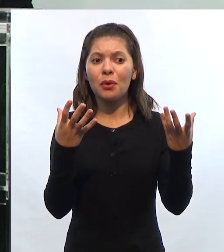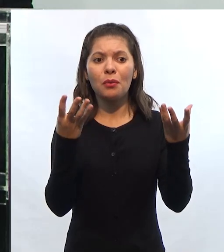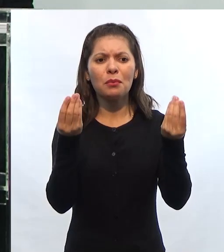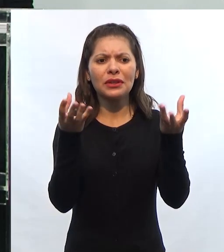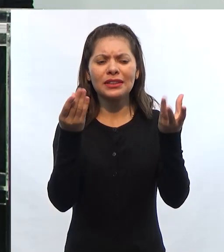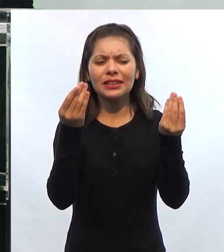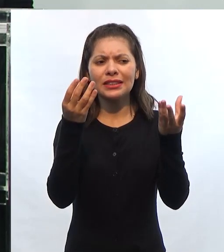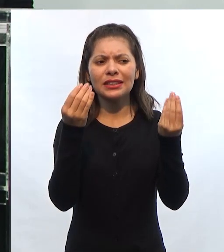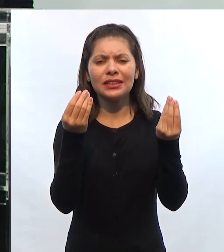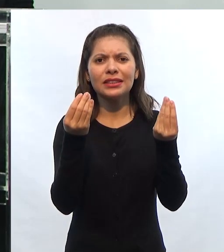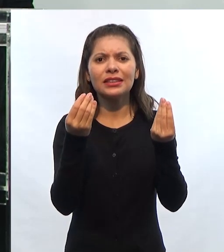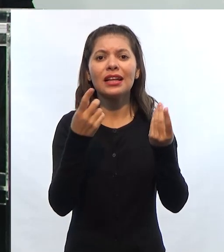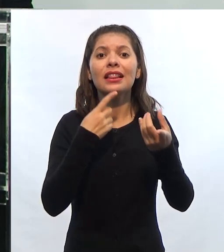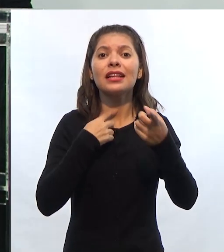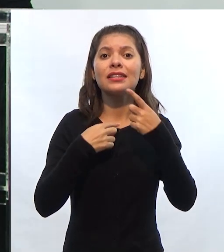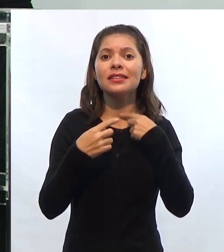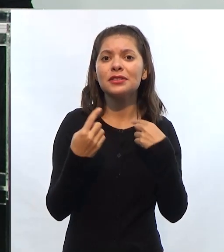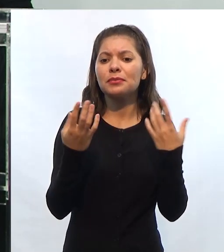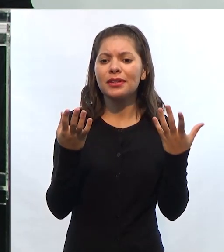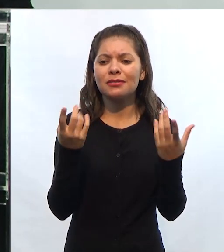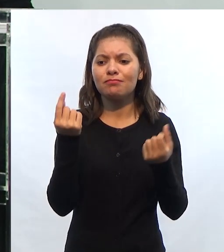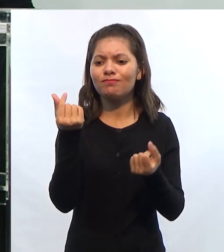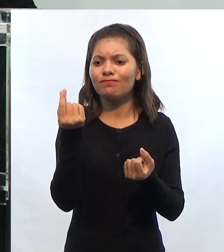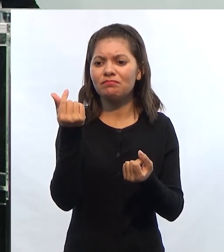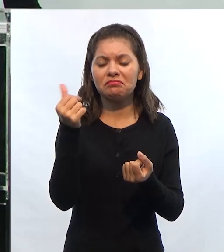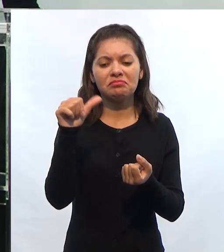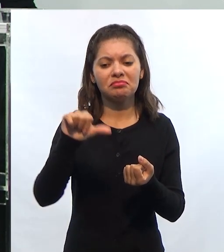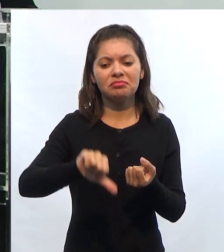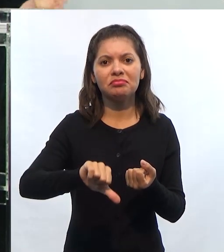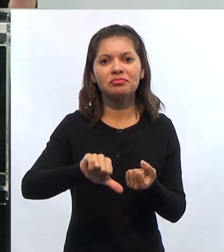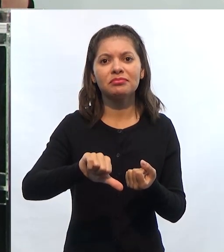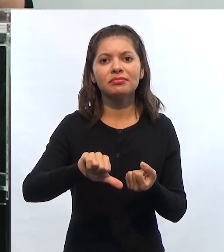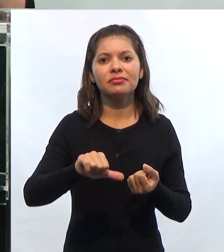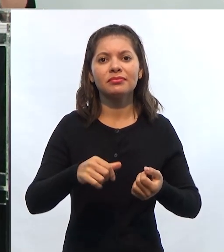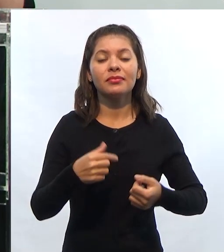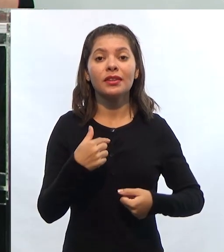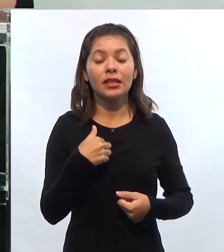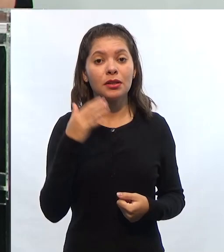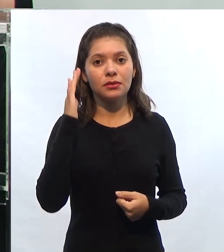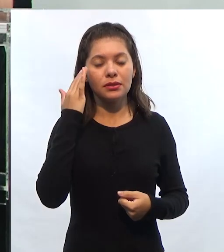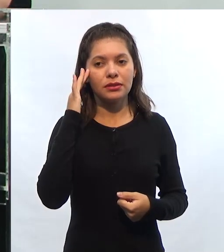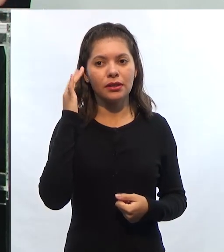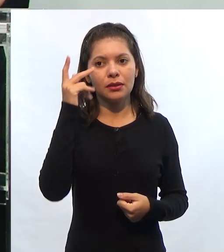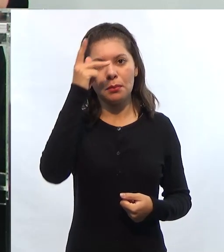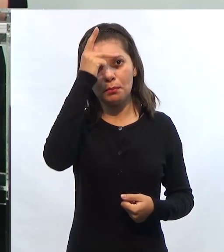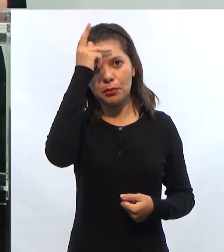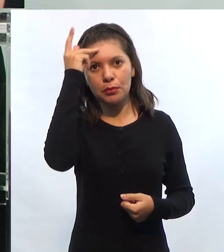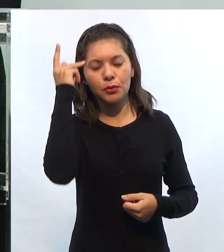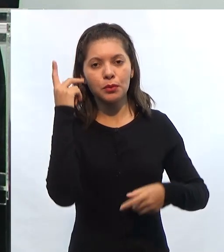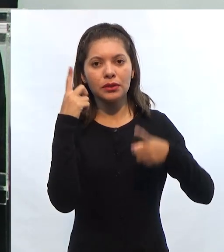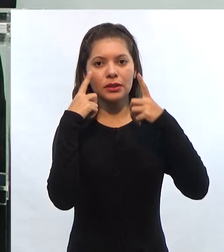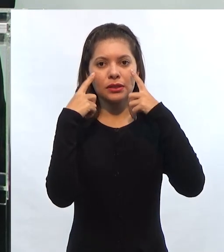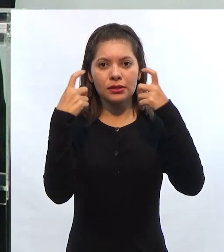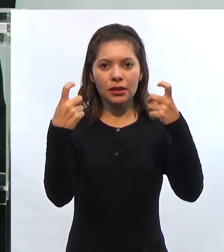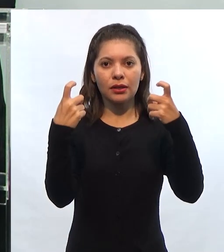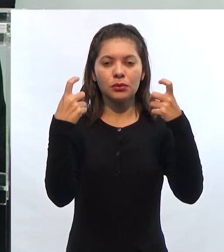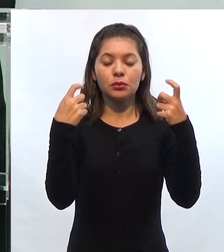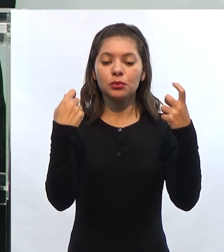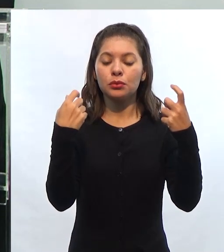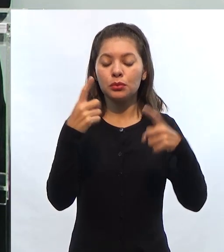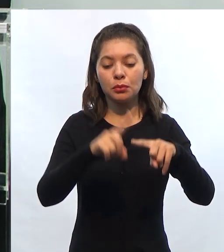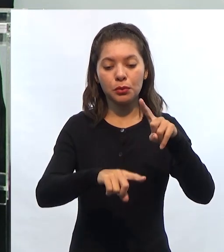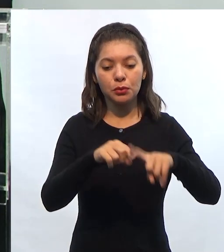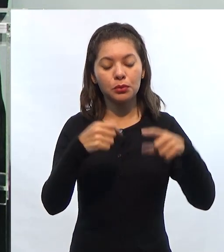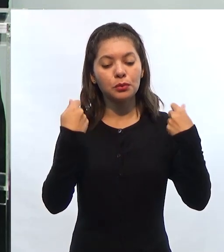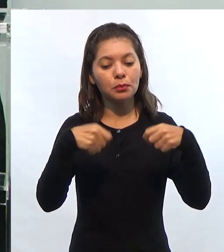monte de gente com desejo de comprar, mas sem capacidade de comprar. Então, a demanda é quando eu sei que tem um público interessado naquele produto